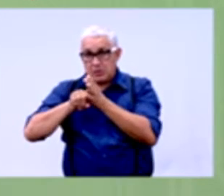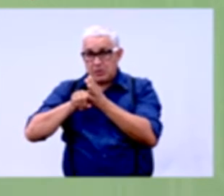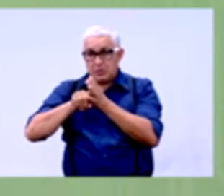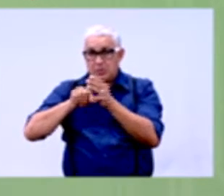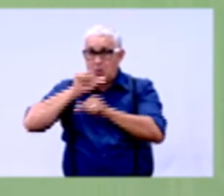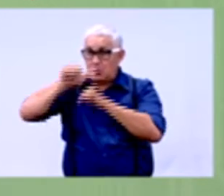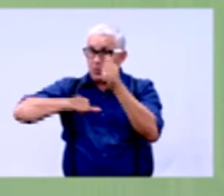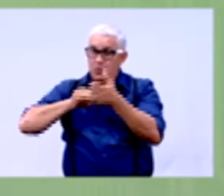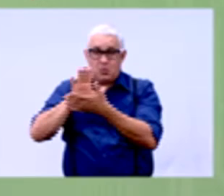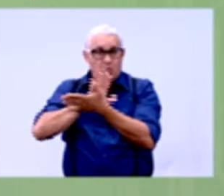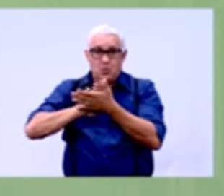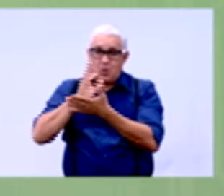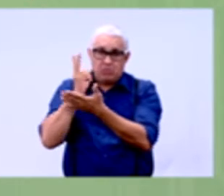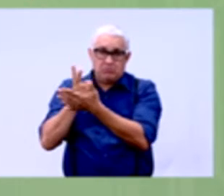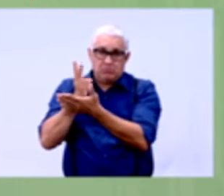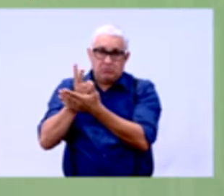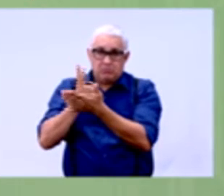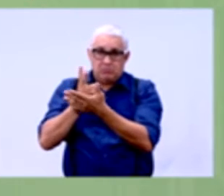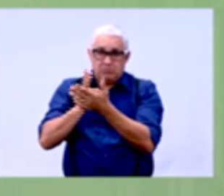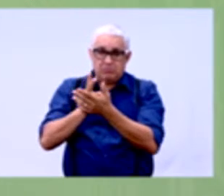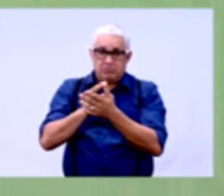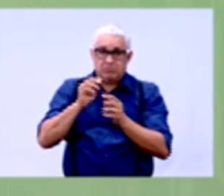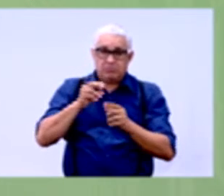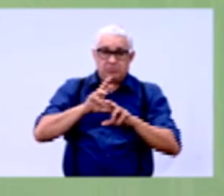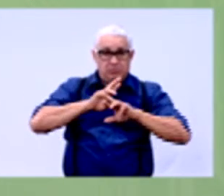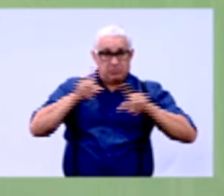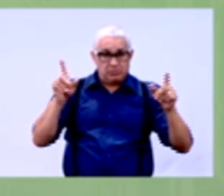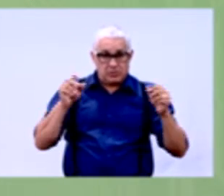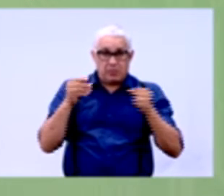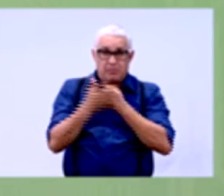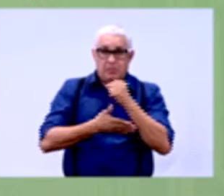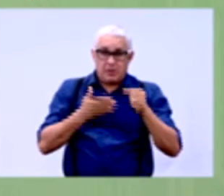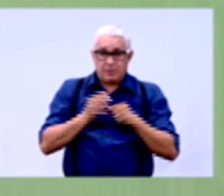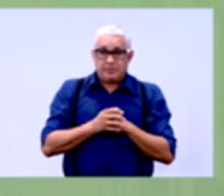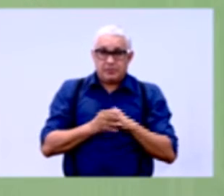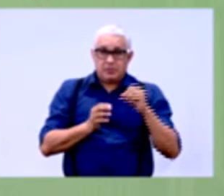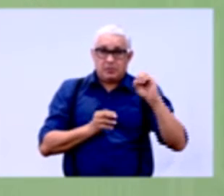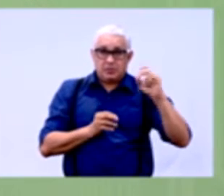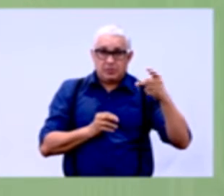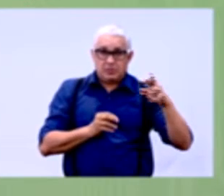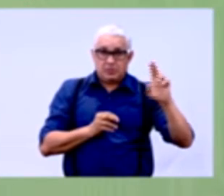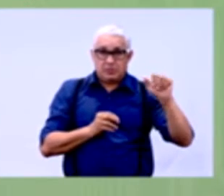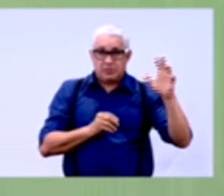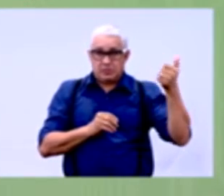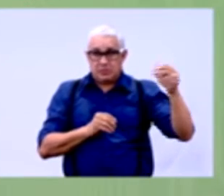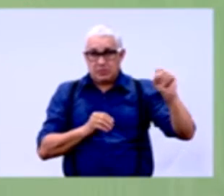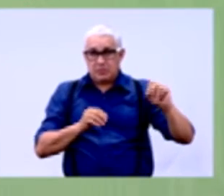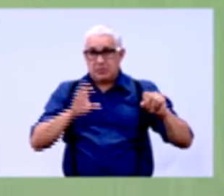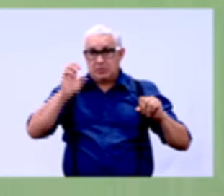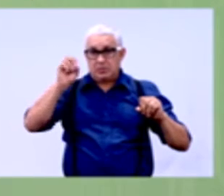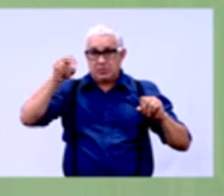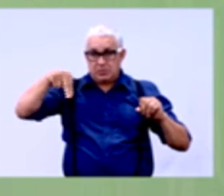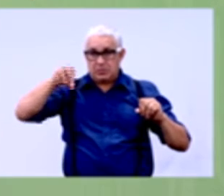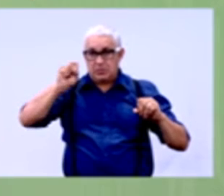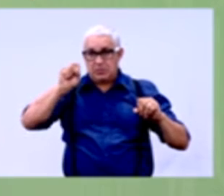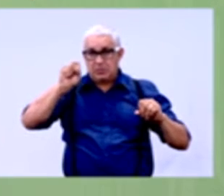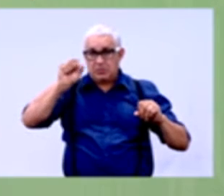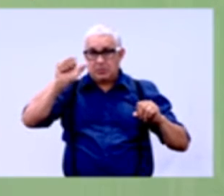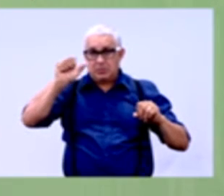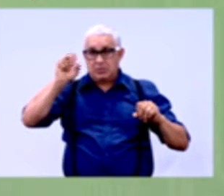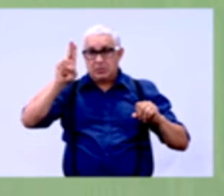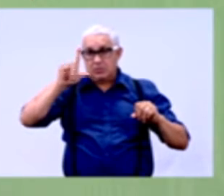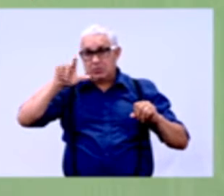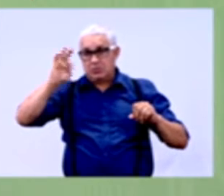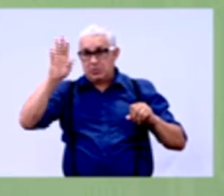é a diferença básica de operação para consulta. Aí a questão 3. Escreva